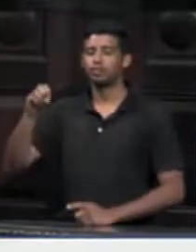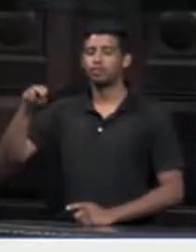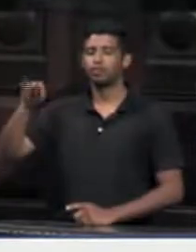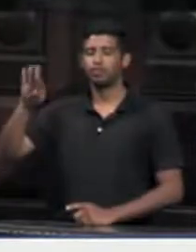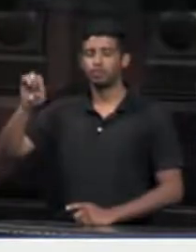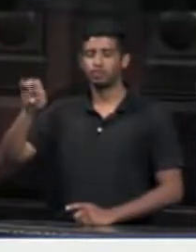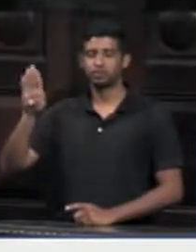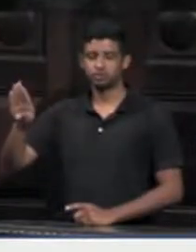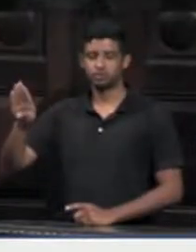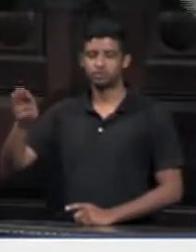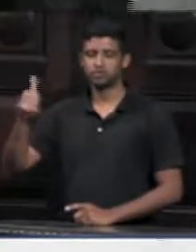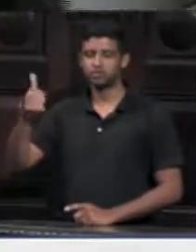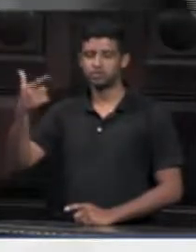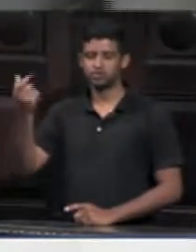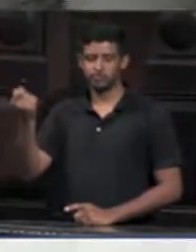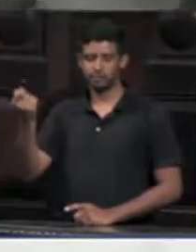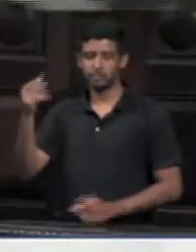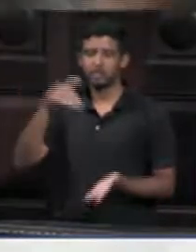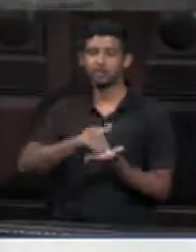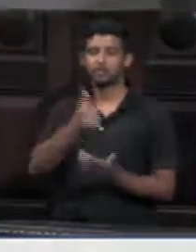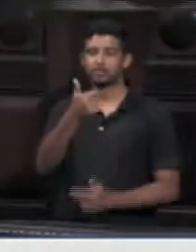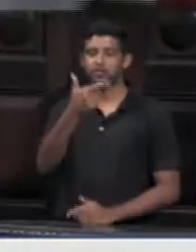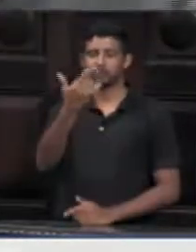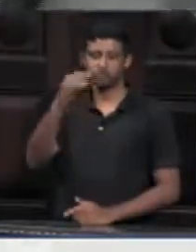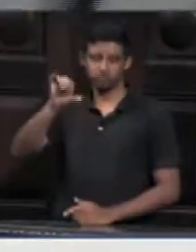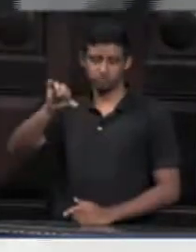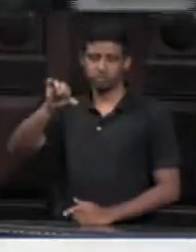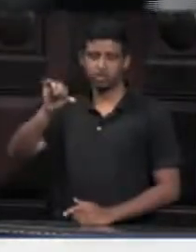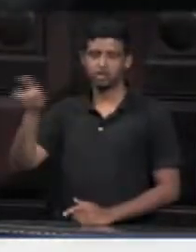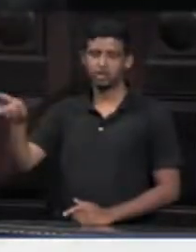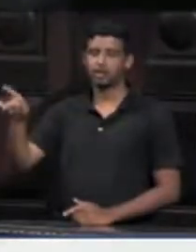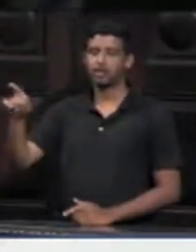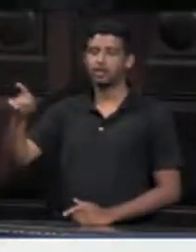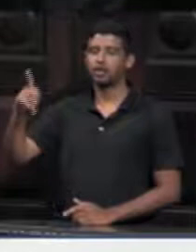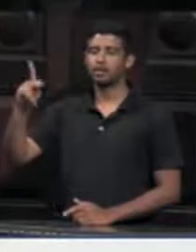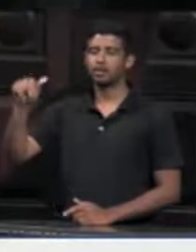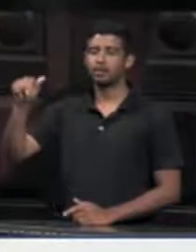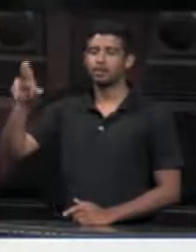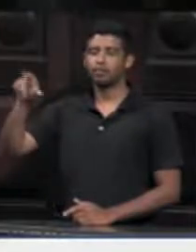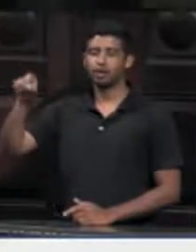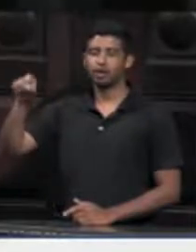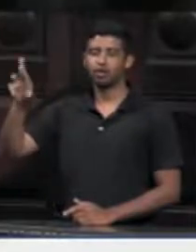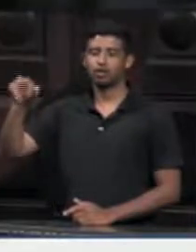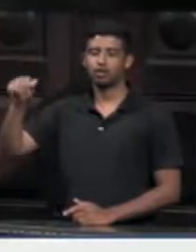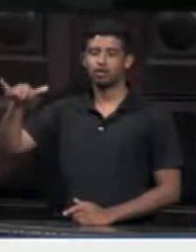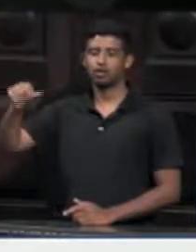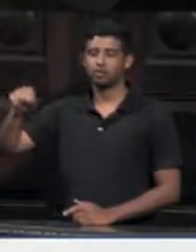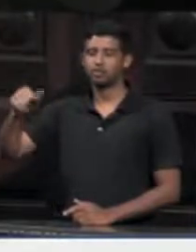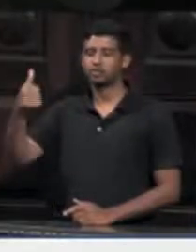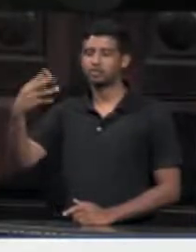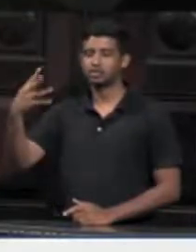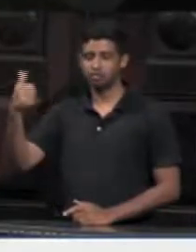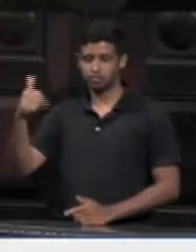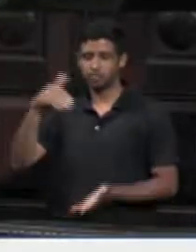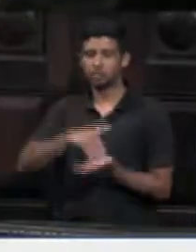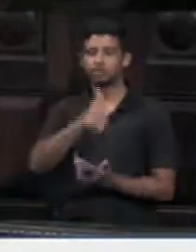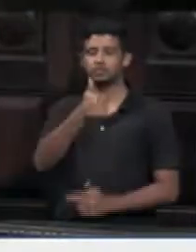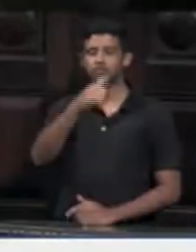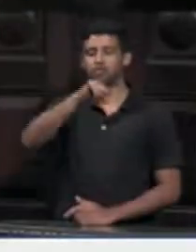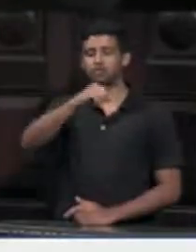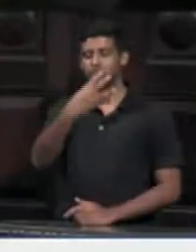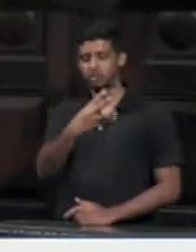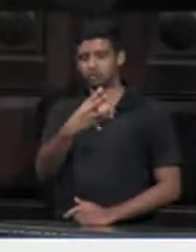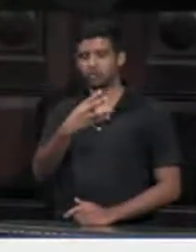a 129. Paulo Ramos, 130, 131, 194. Ana